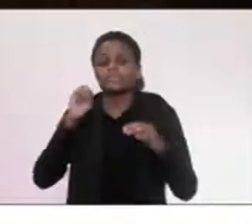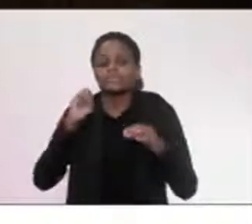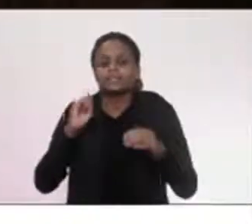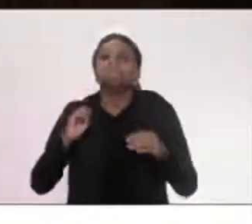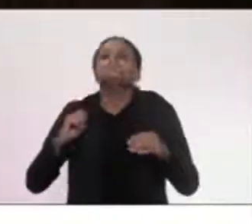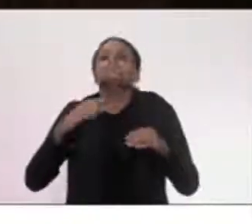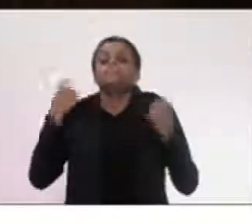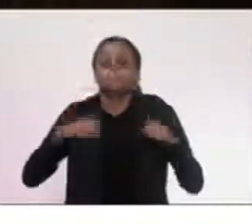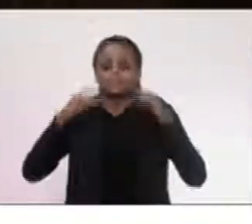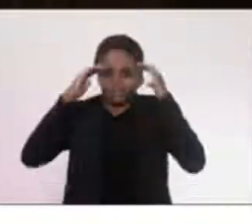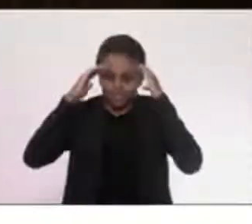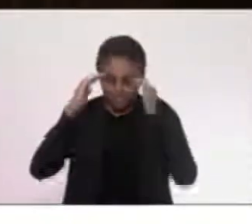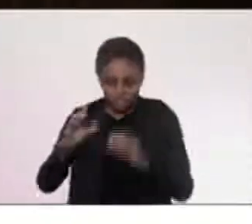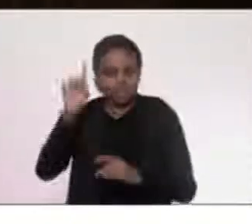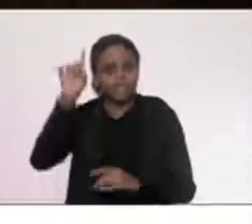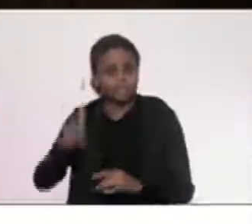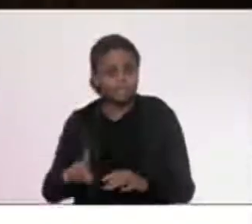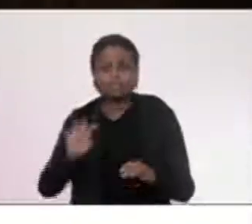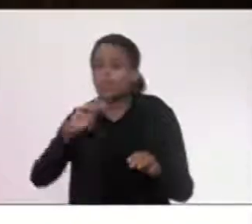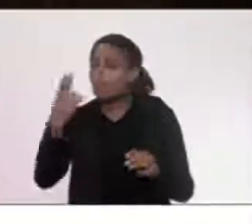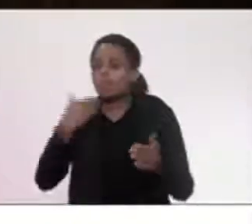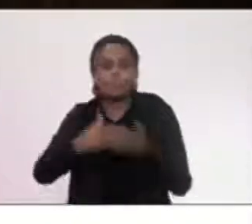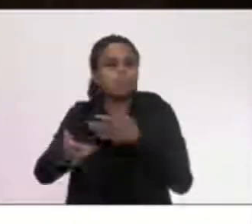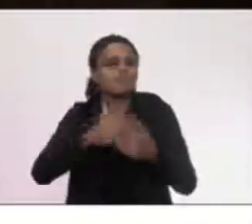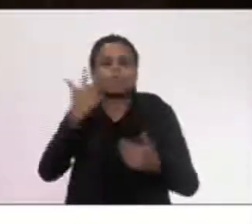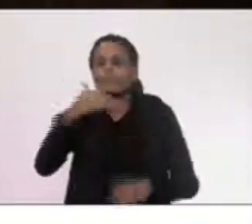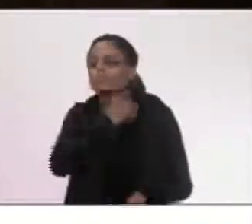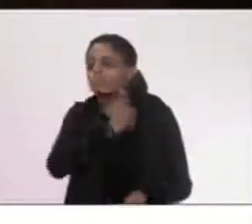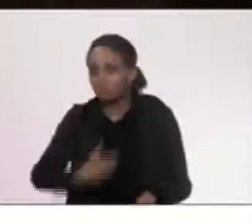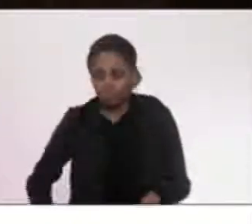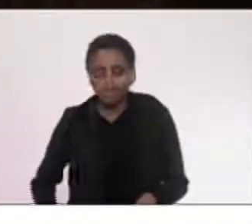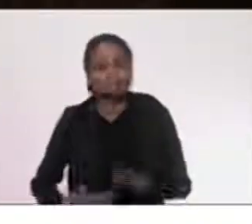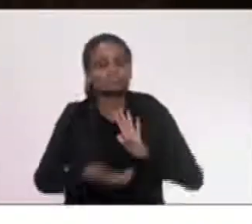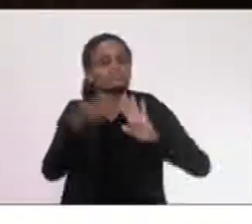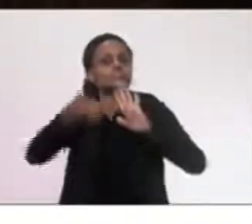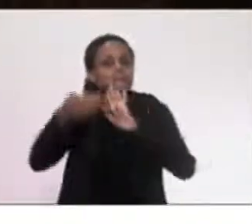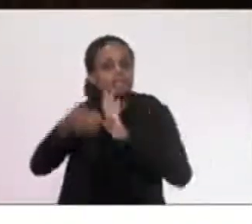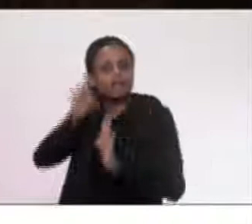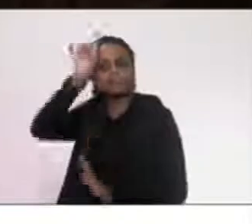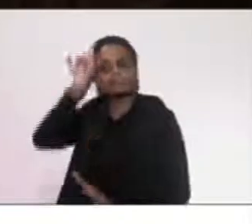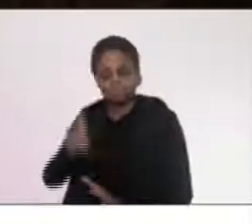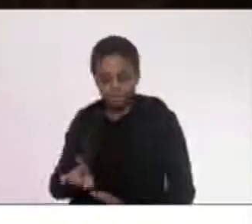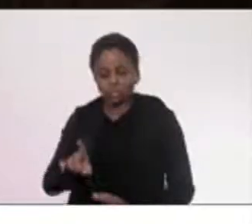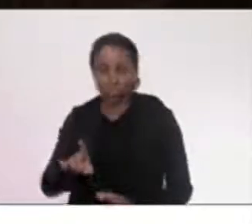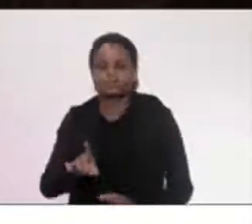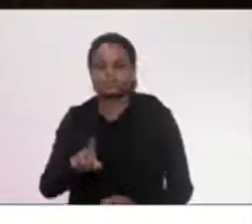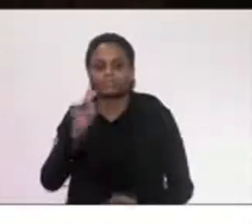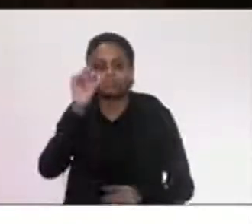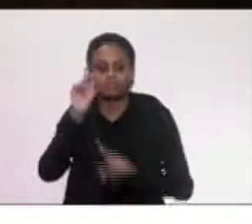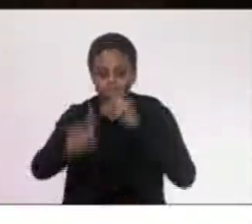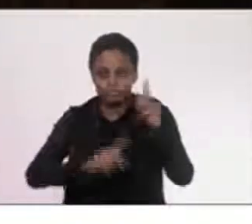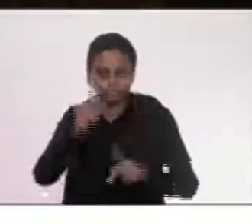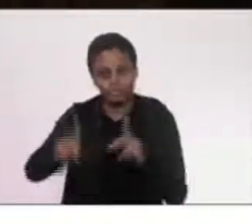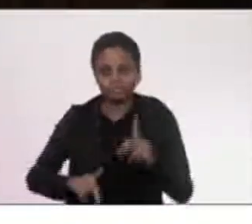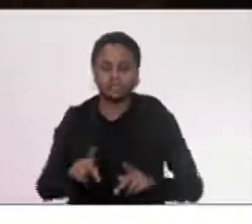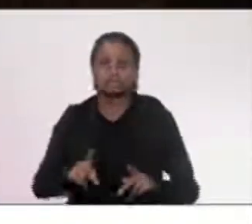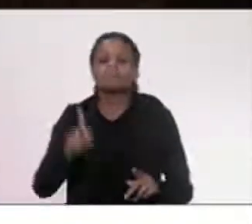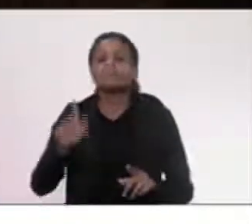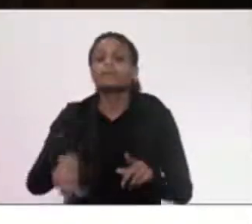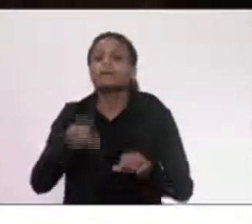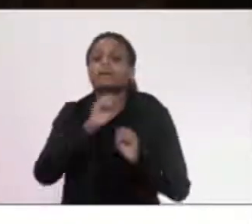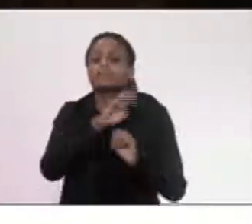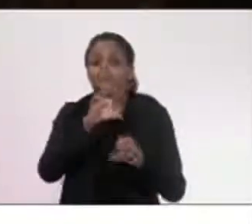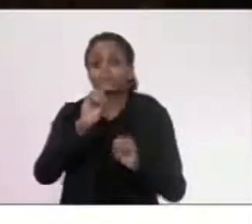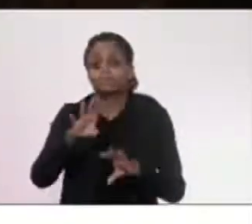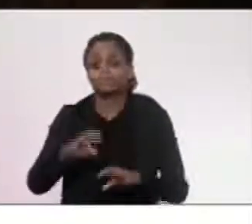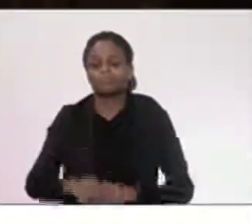que vier colocar a mão em direitos e tirar aí da população o seu bem mais sagrado, que é a